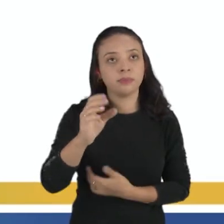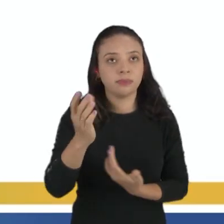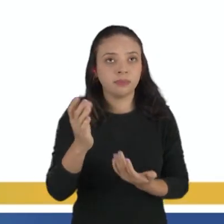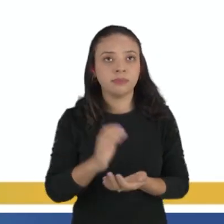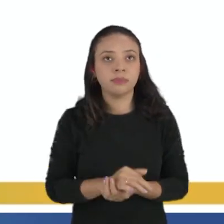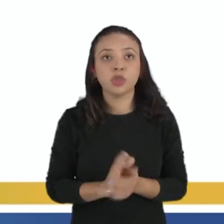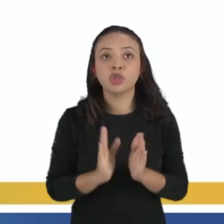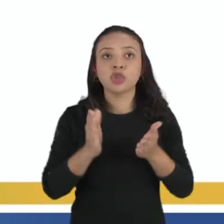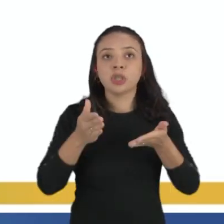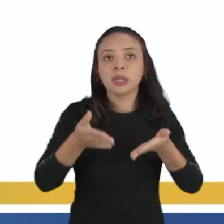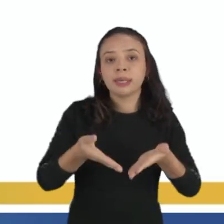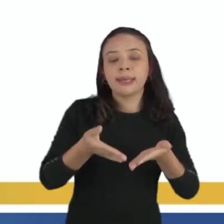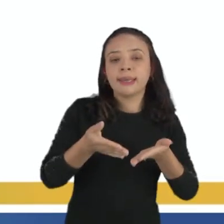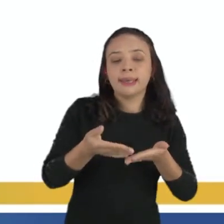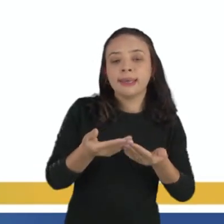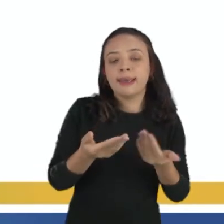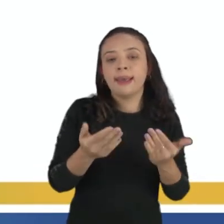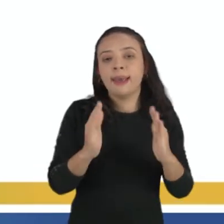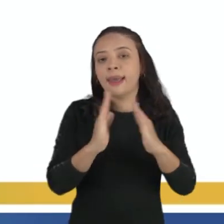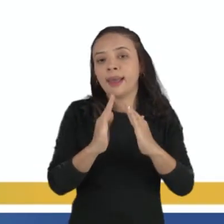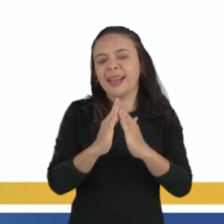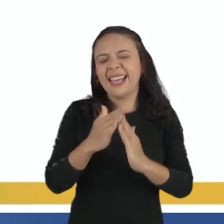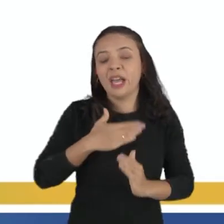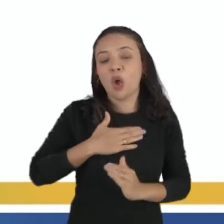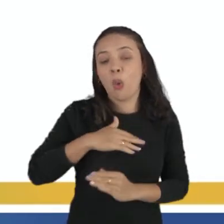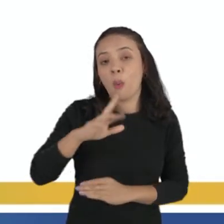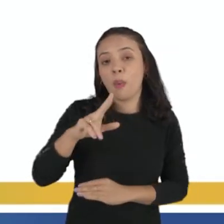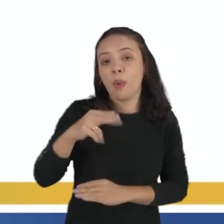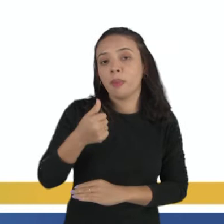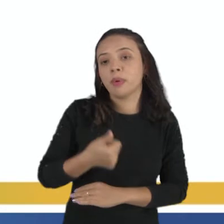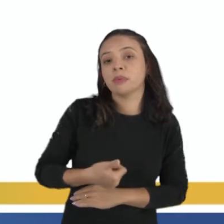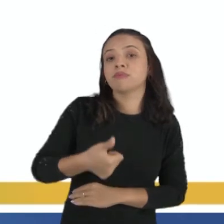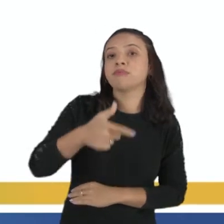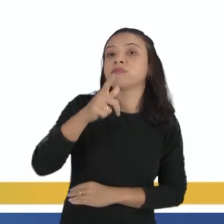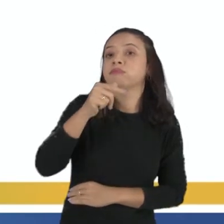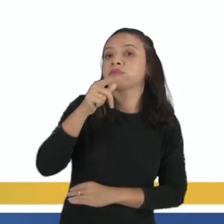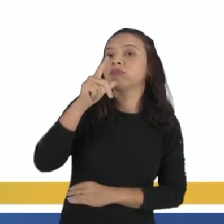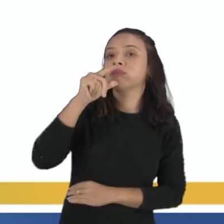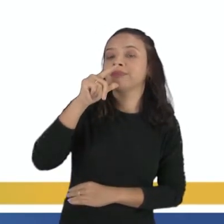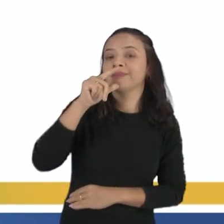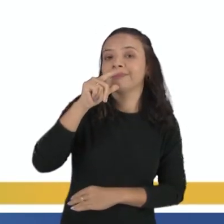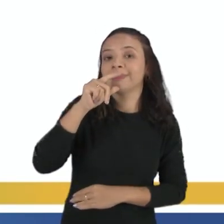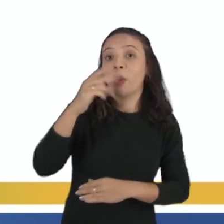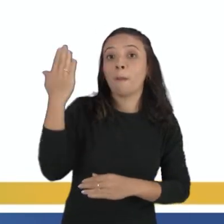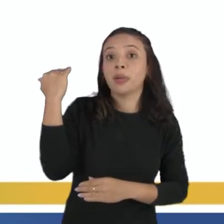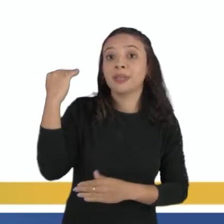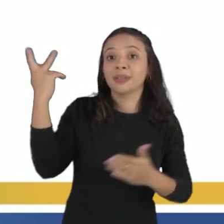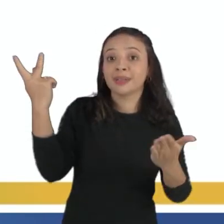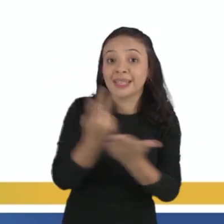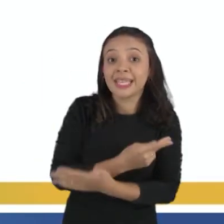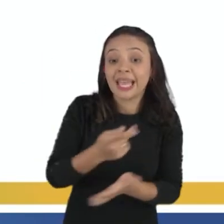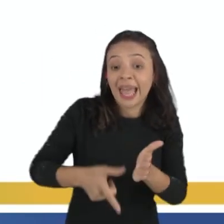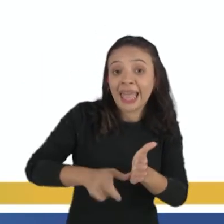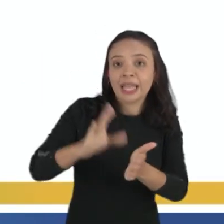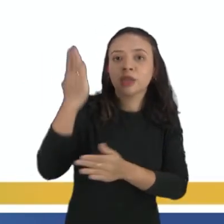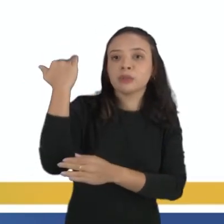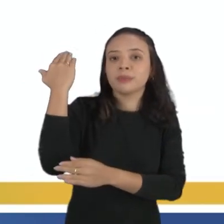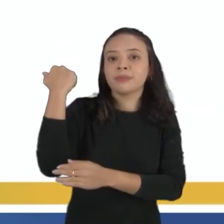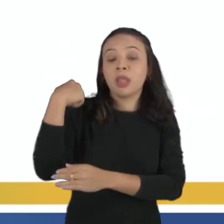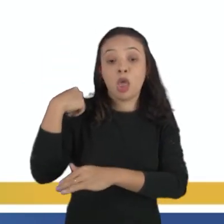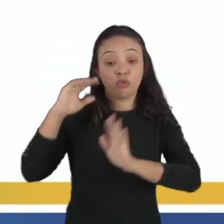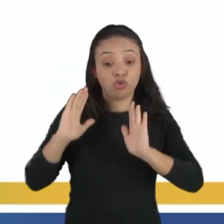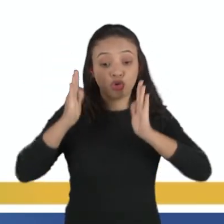bebera água. É um passado que ocorreu anterior a outro passado. Eu cheguei